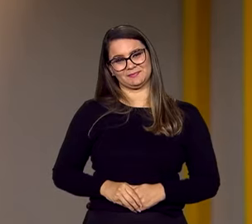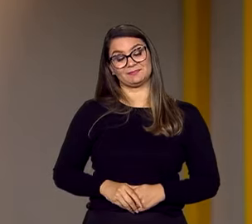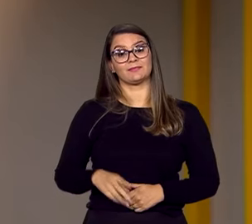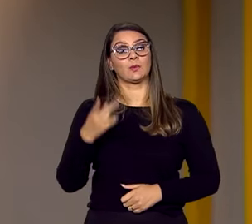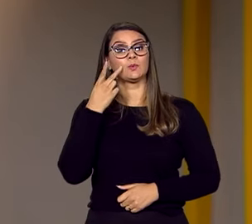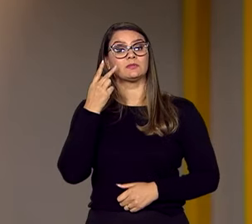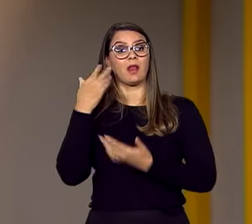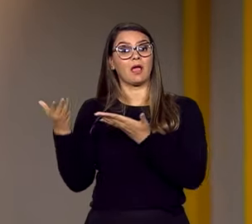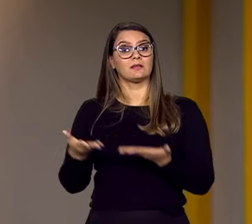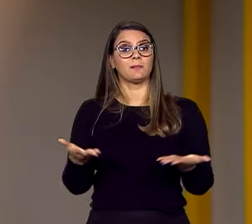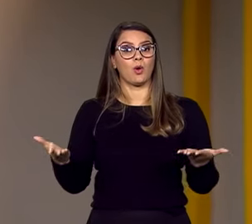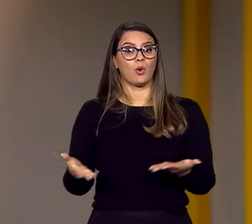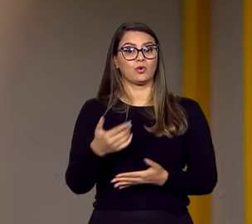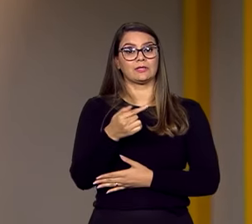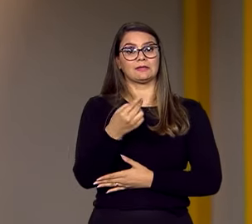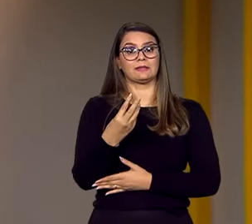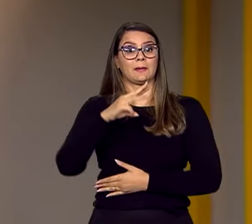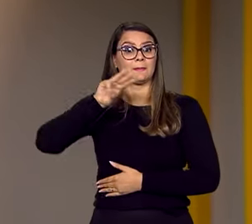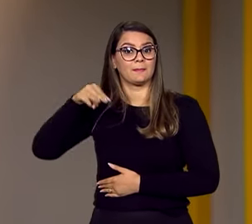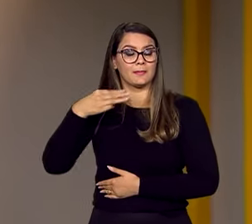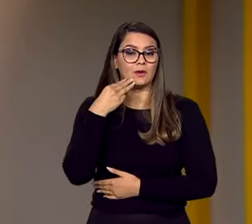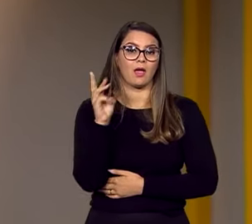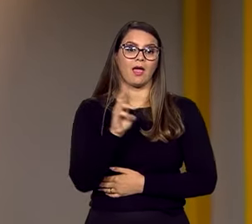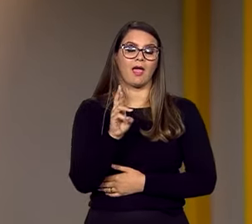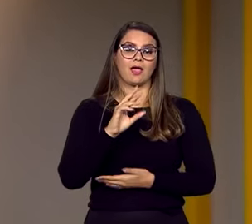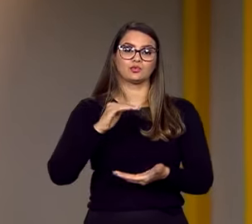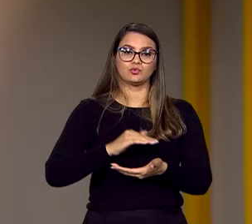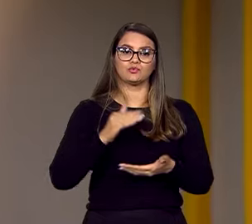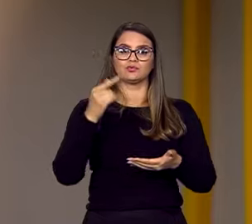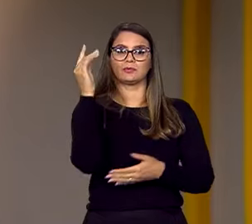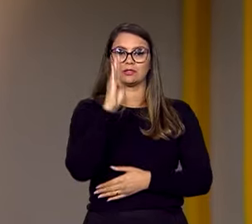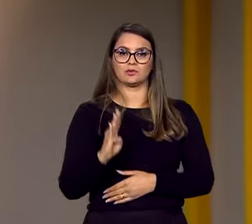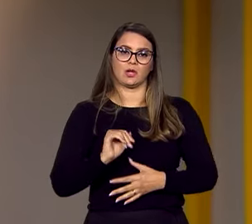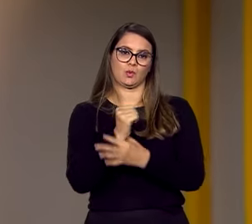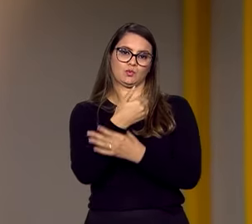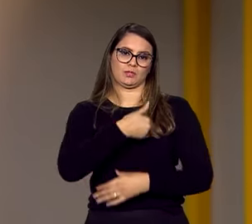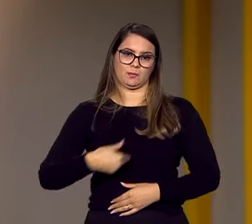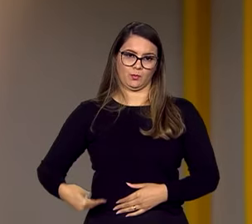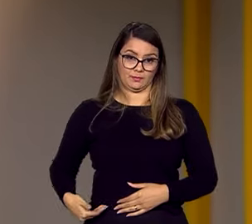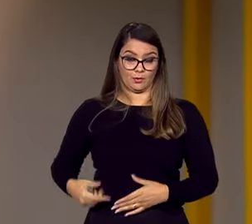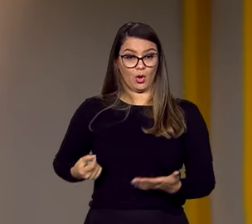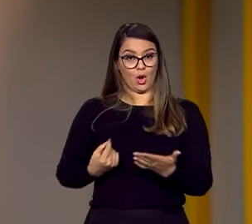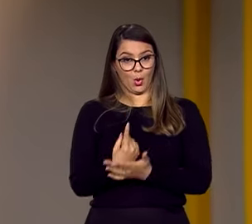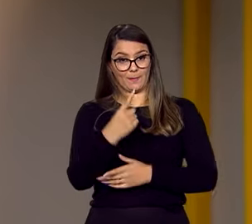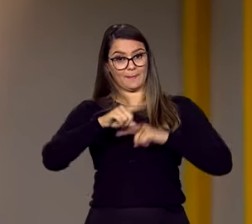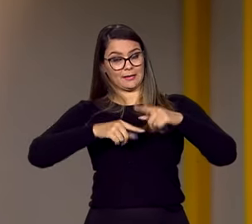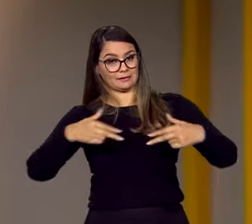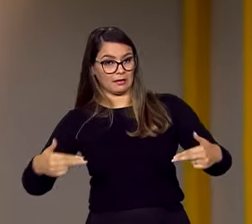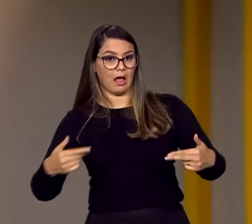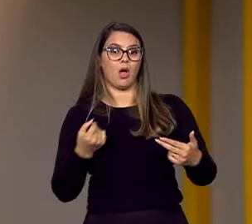O Ceará recebeu hoje cerca de 73 milhões de reais do Fundo Nacional de Segurança Pública para comprar